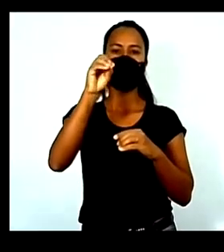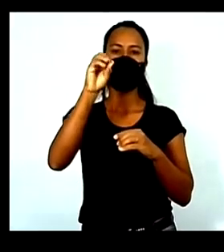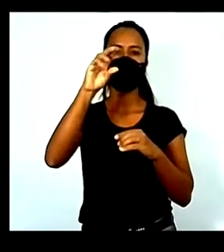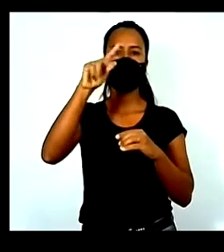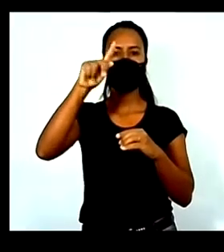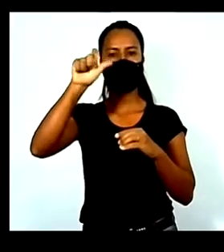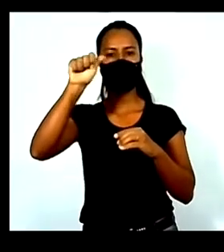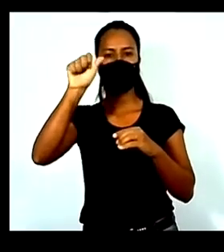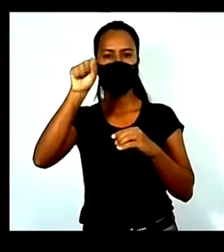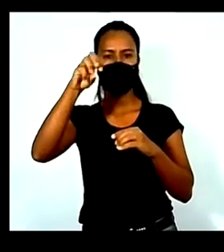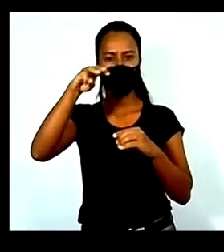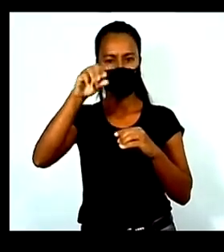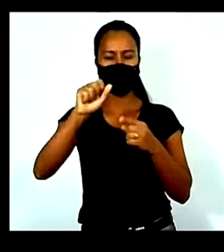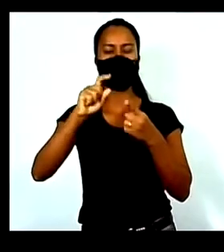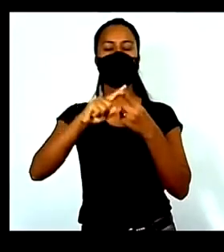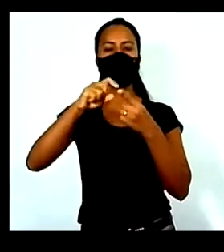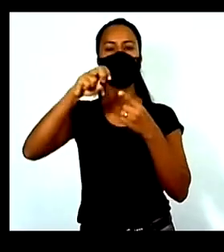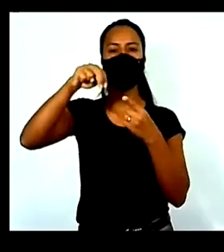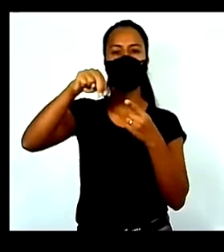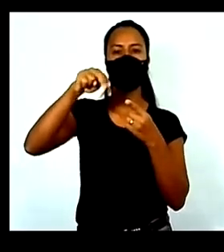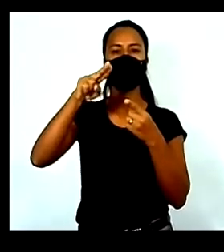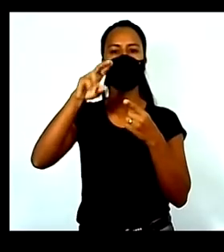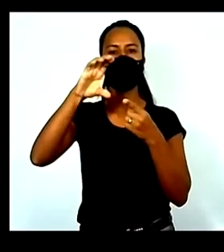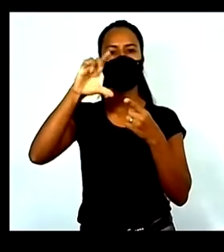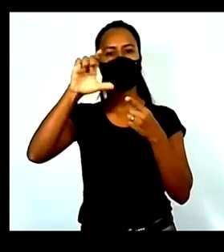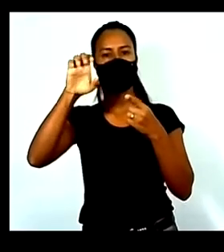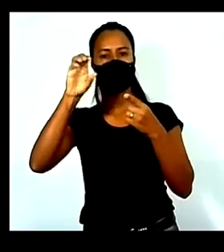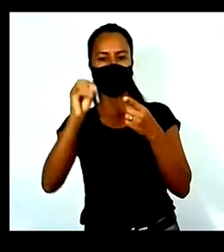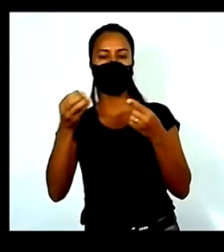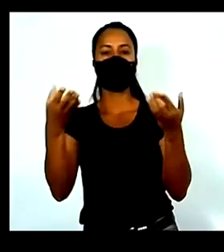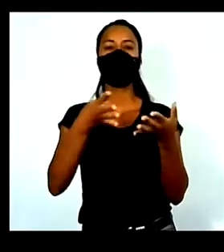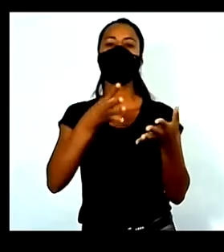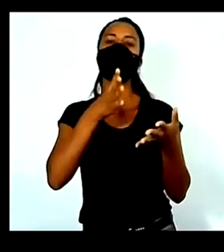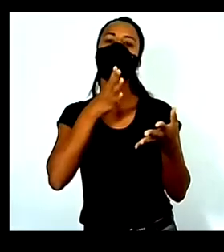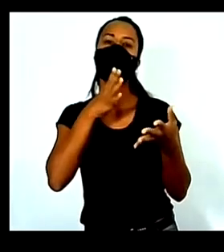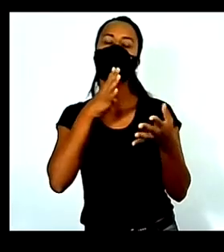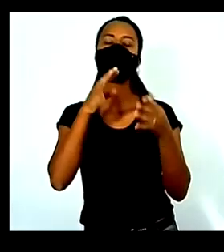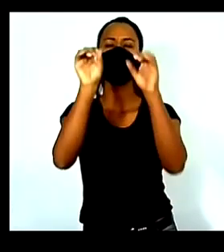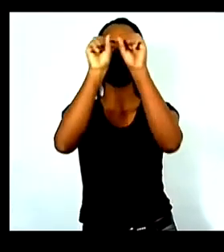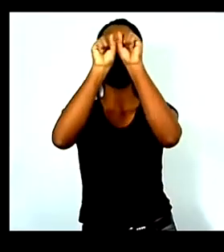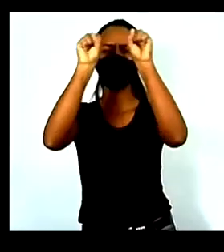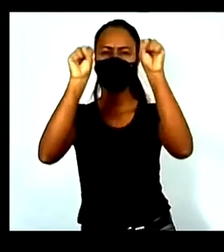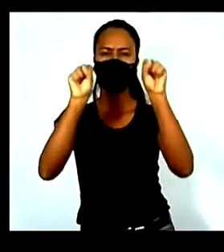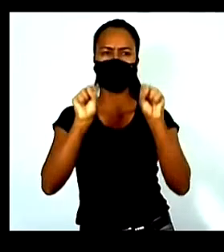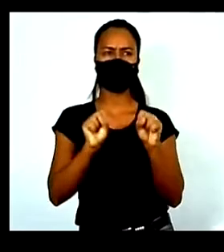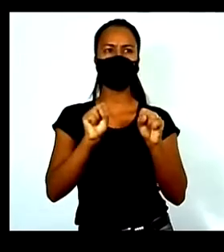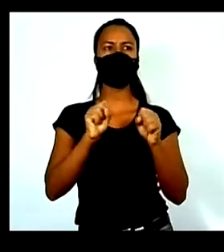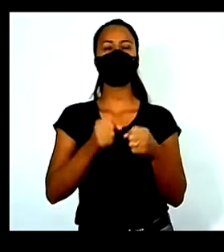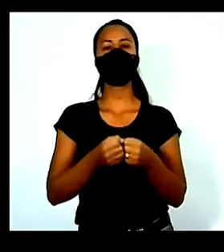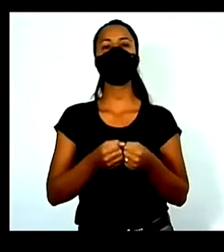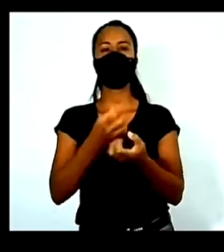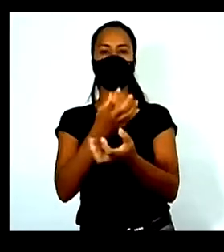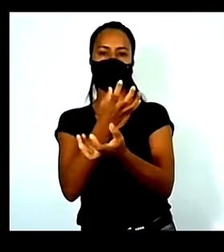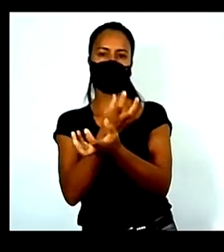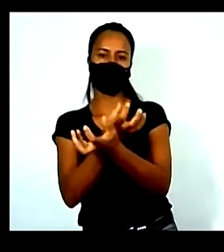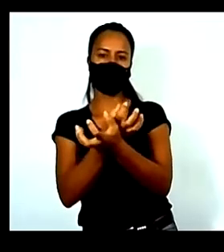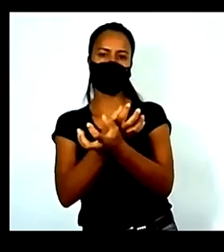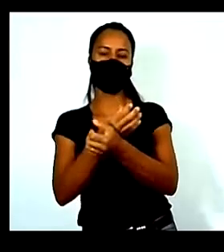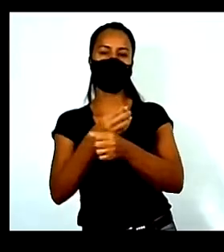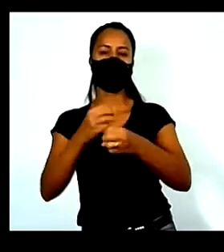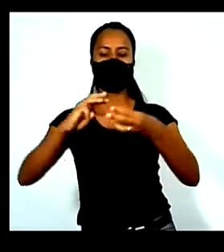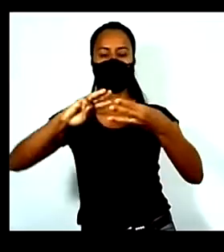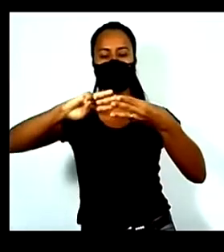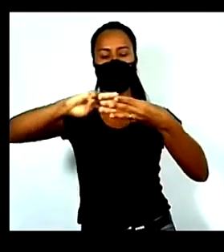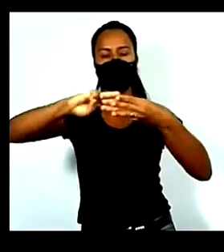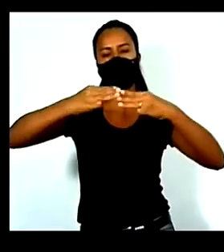aula 4. Conhecendo os sistemas muscular, ósseo e nervoso. Na aula anterior, a gente falou um pouquinho sobre célula, que